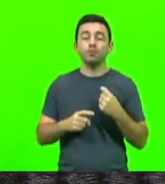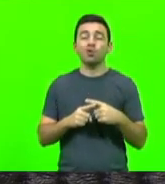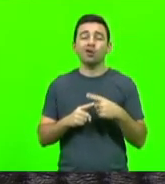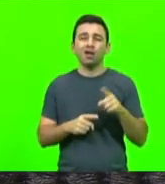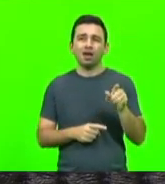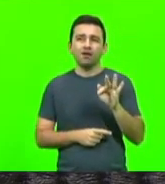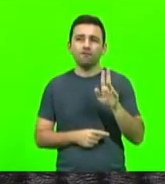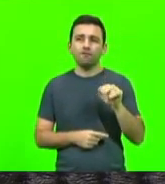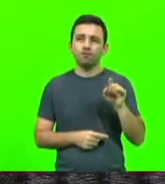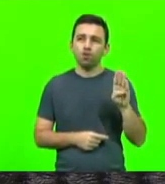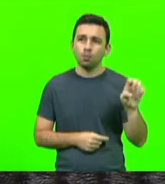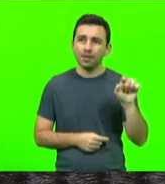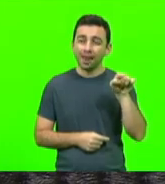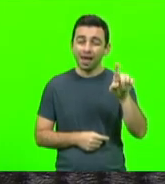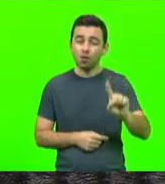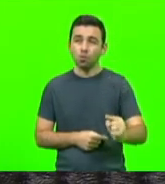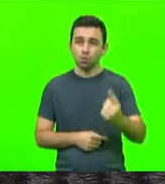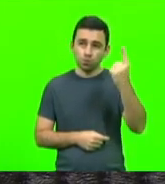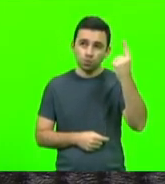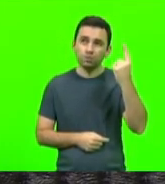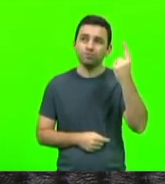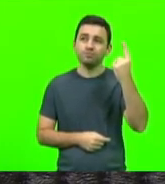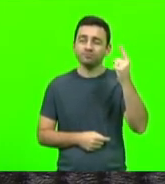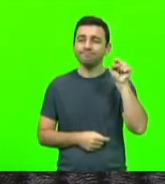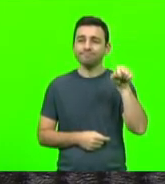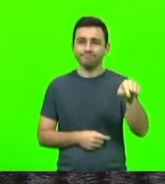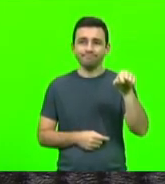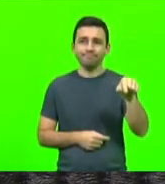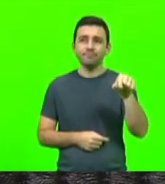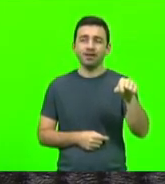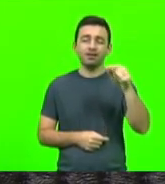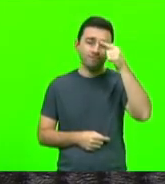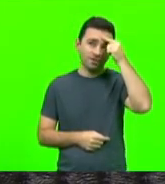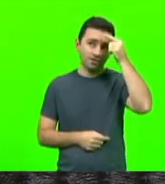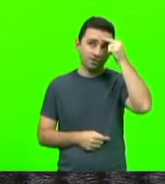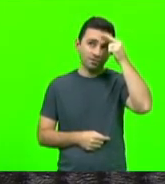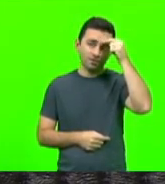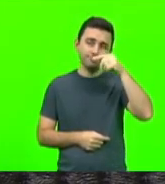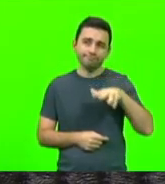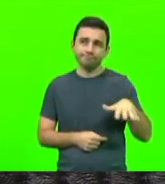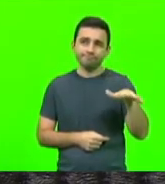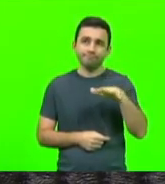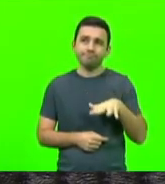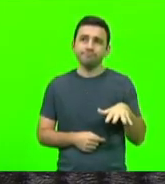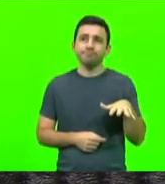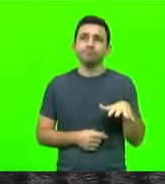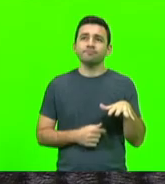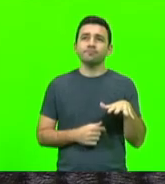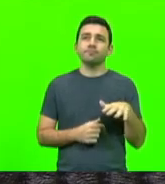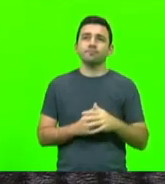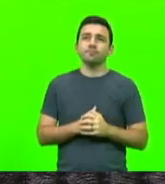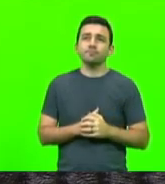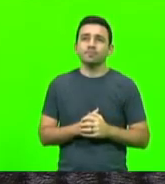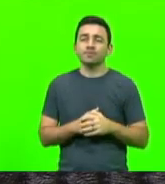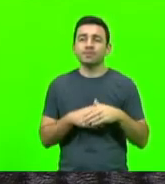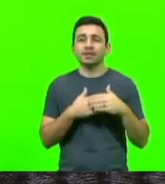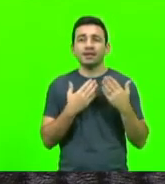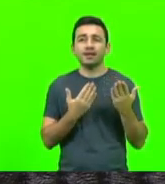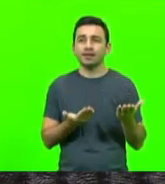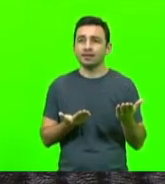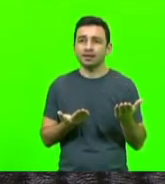a única, repito, a única universidade que é uma